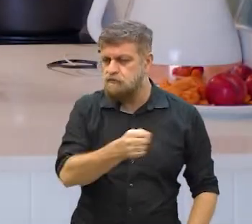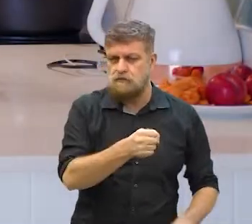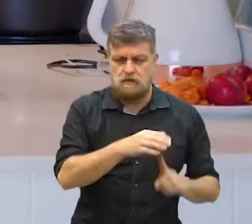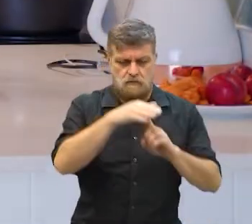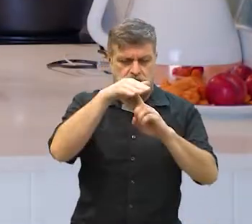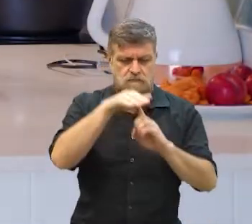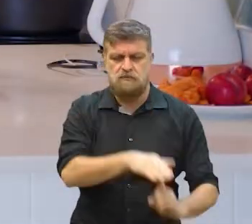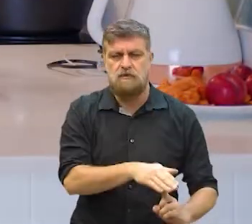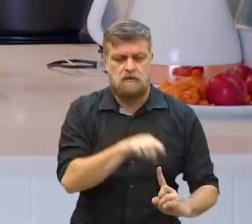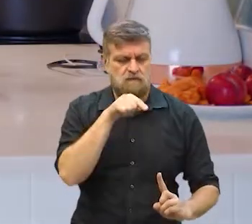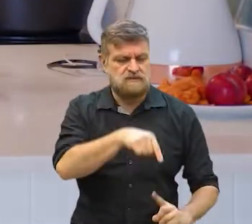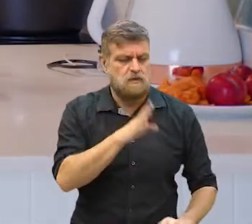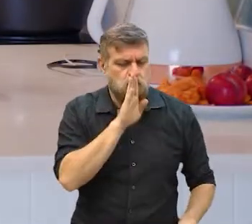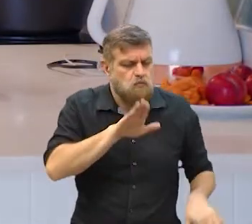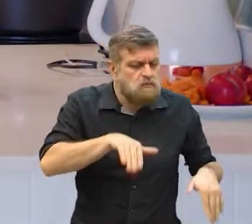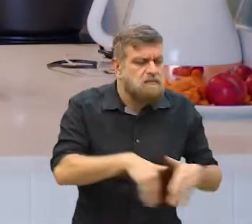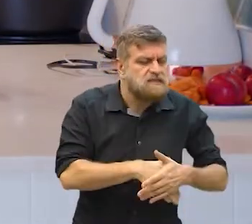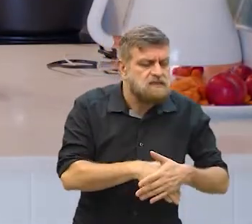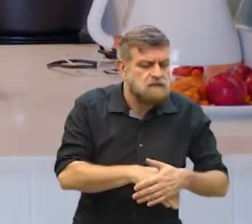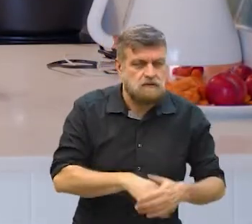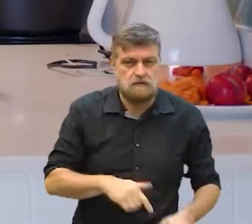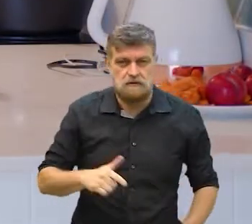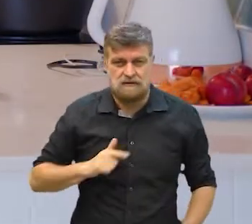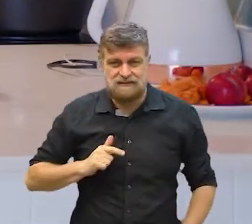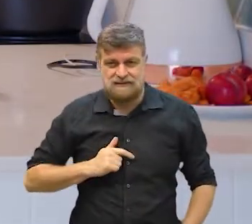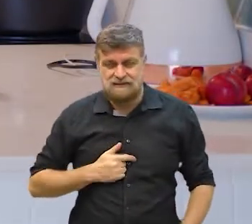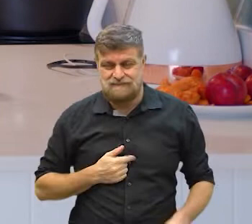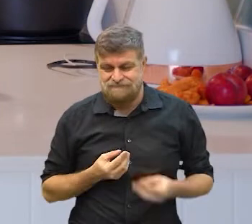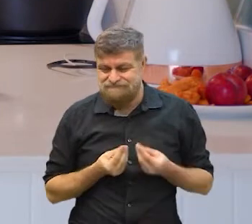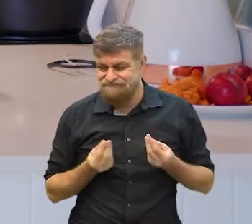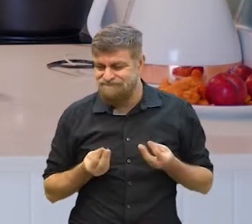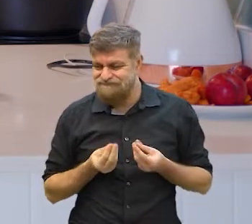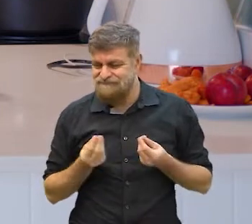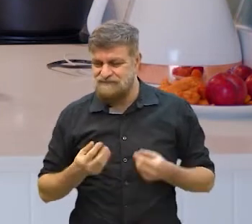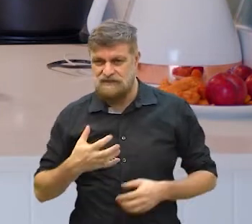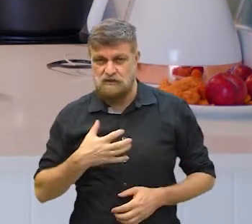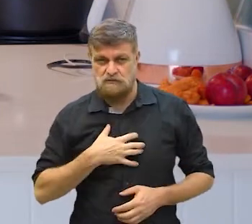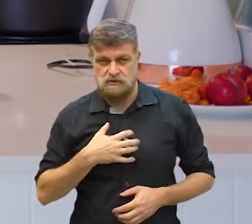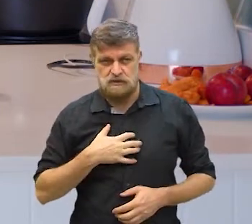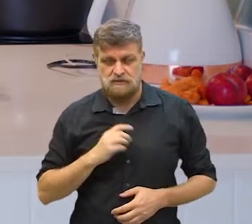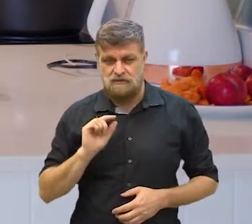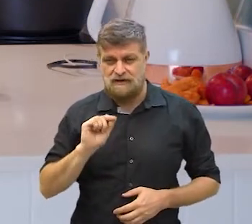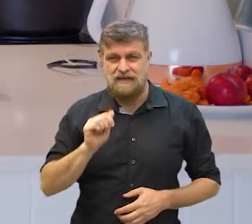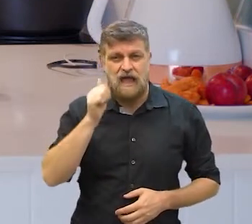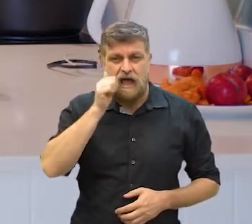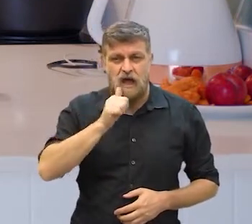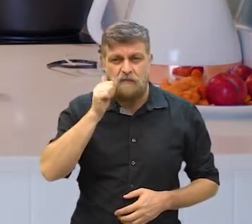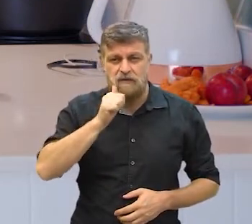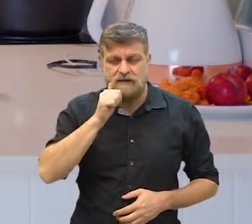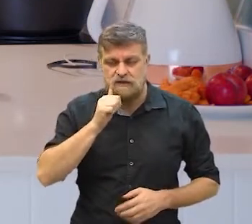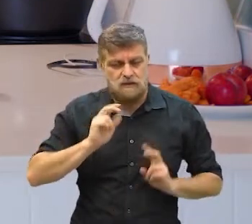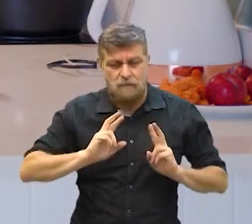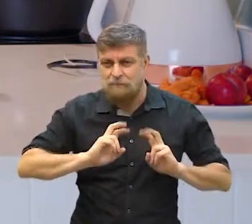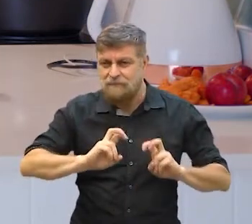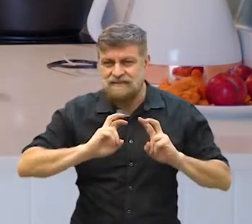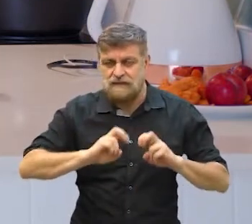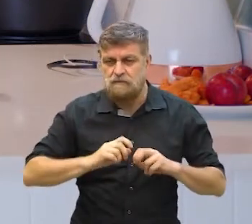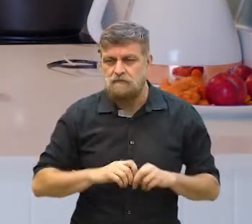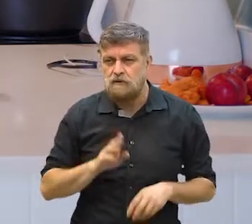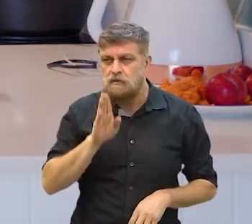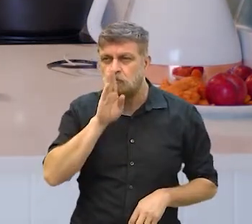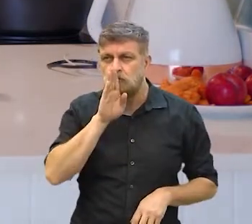homem coloca a mulher como submissa. E, às vezes, é tão sutil, que, às vezes, as mulheres